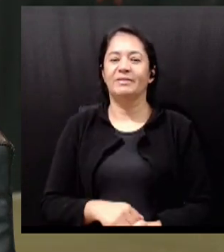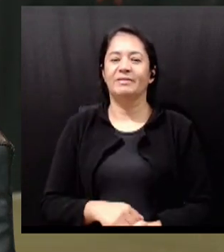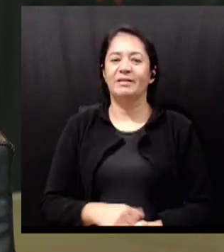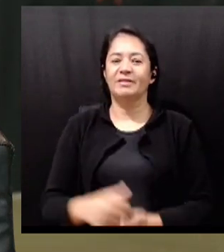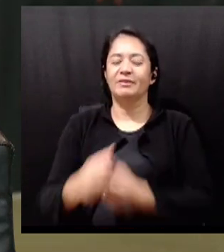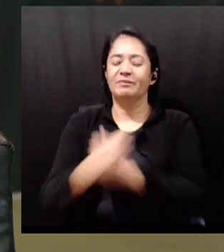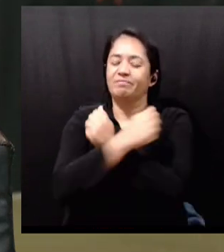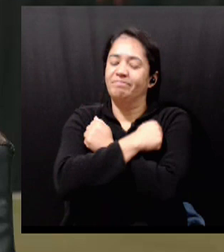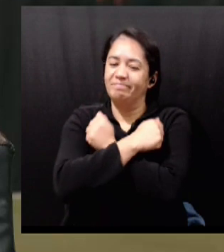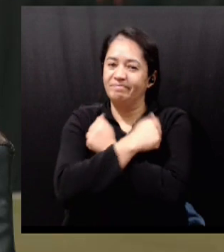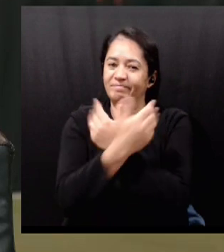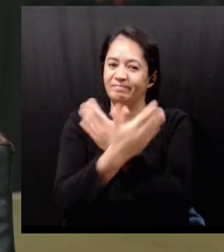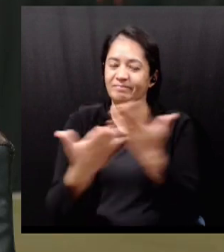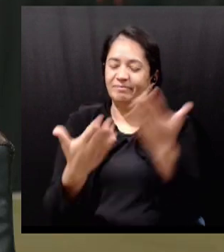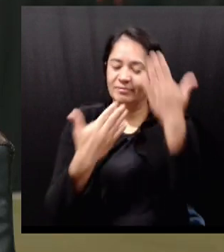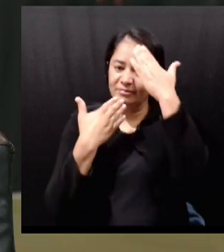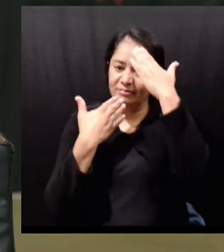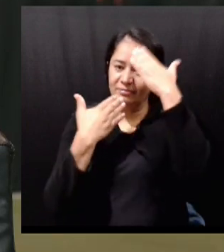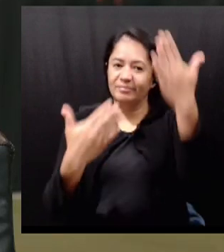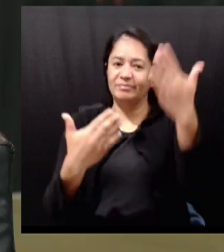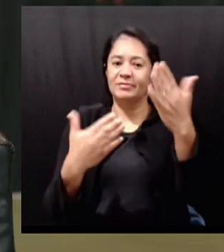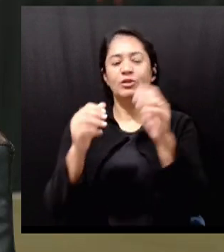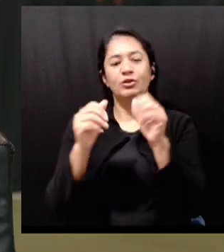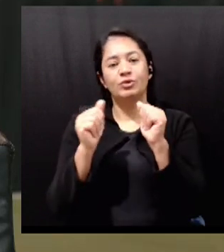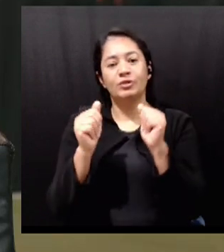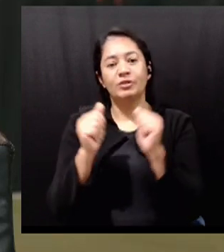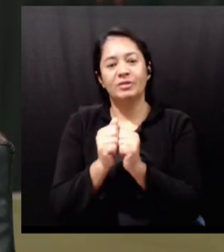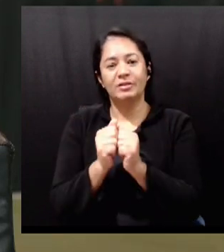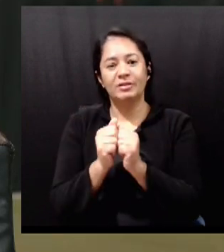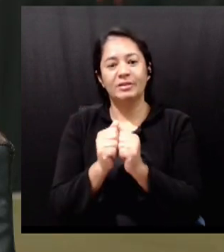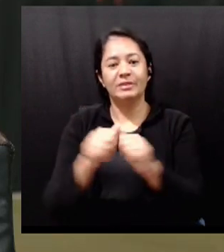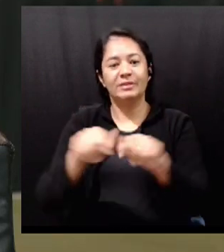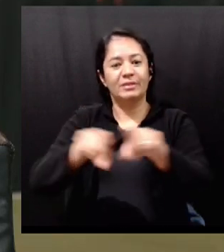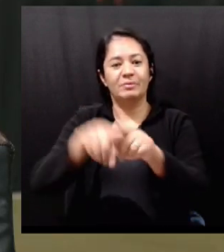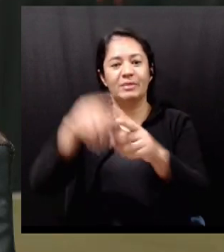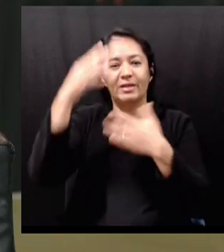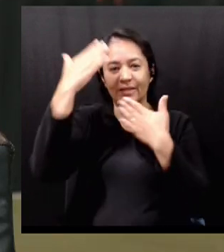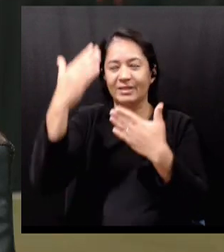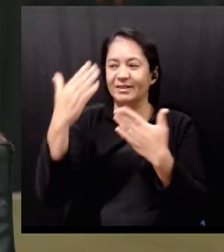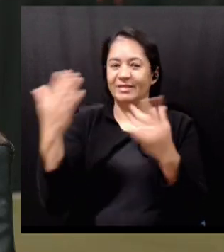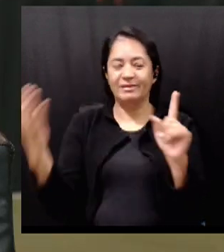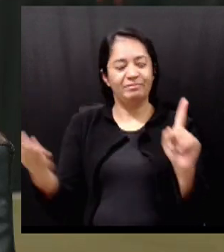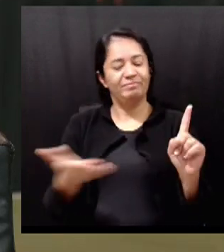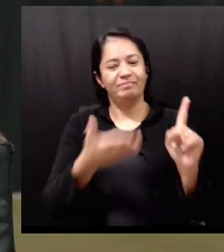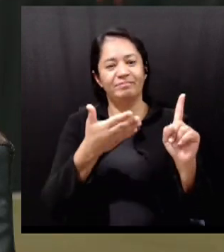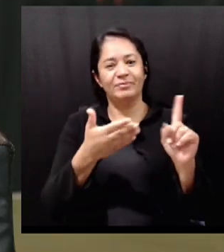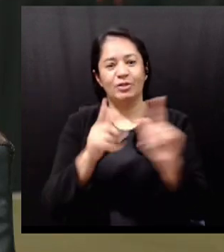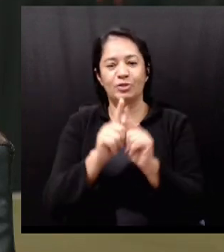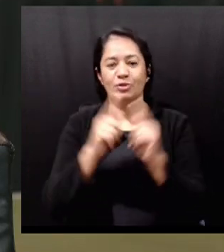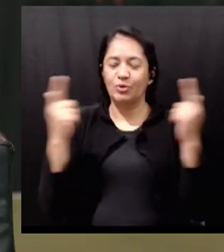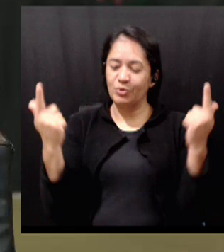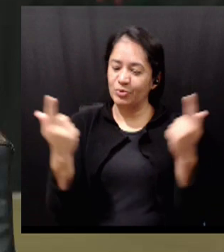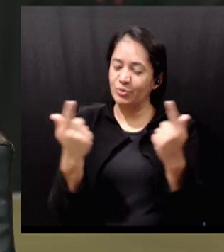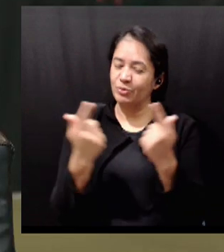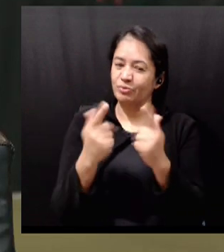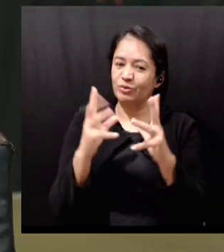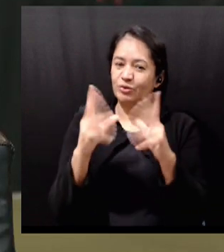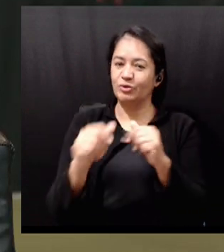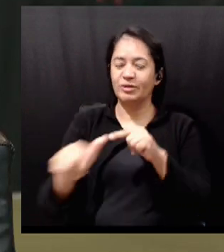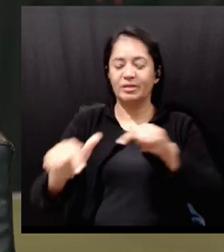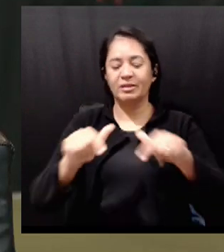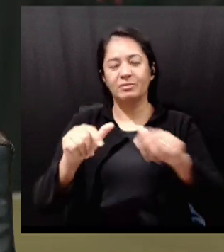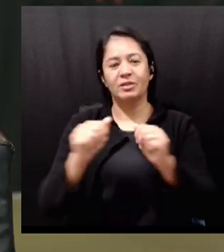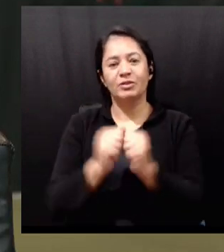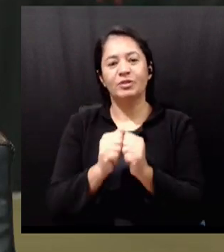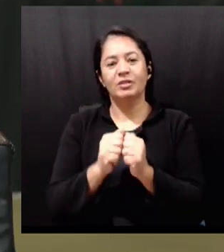muito obrigada por estar conosco e também agradecemos aí a nossa equipe, né, todo mundo que trabalha junto aí para poder levar